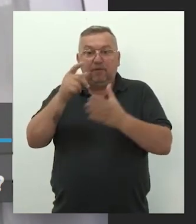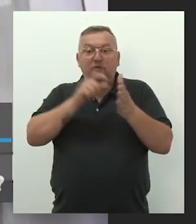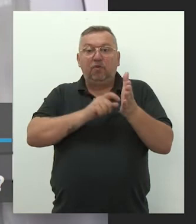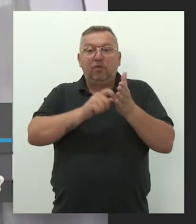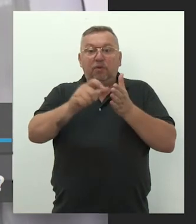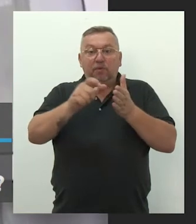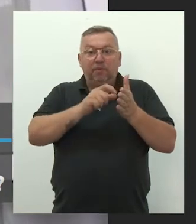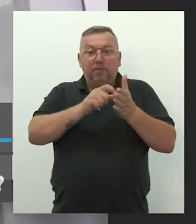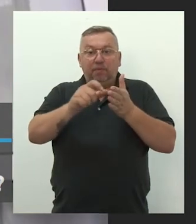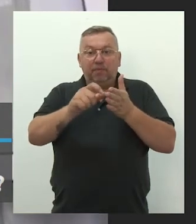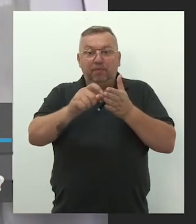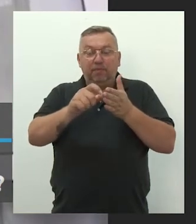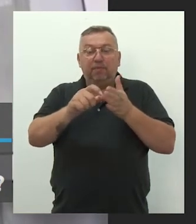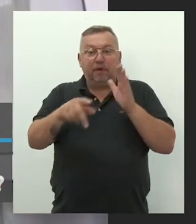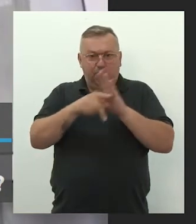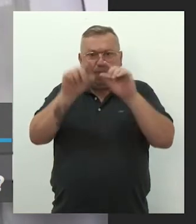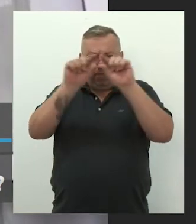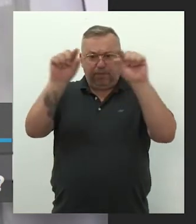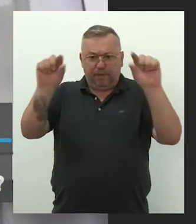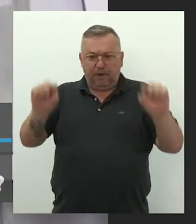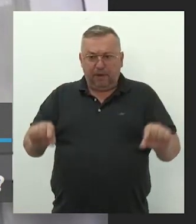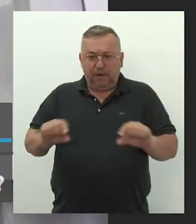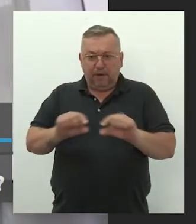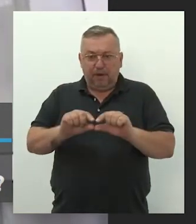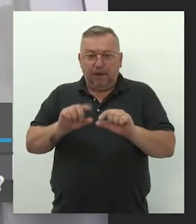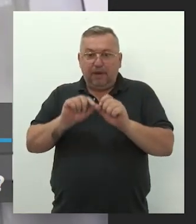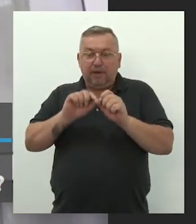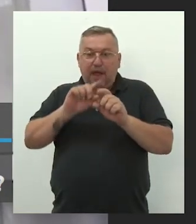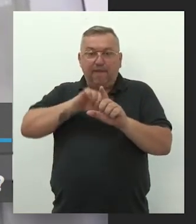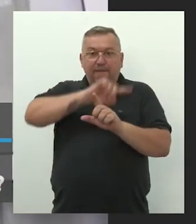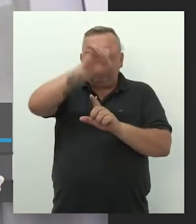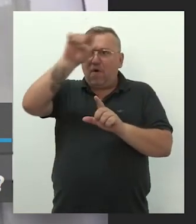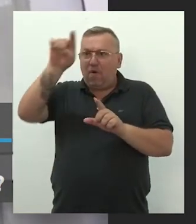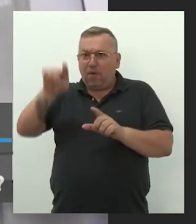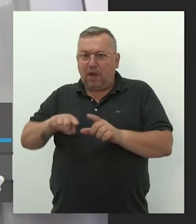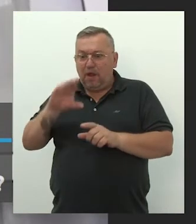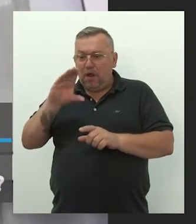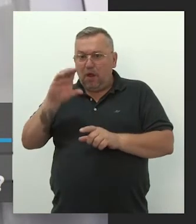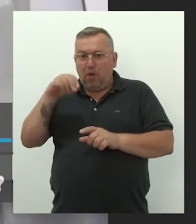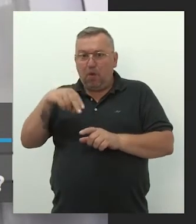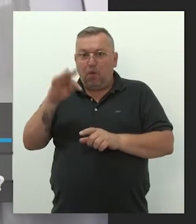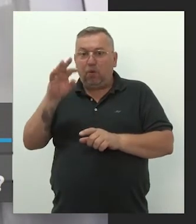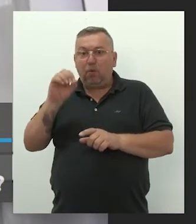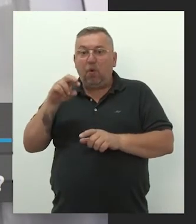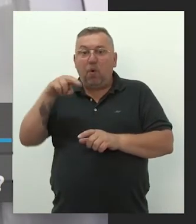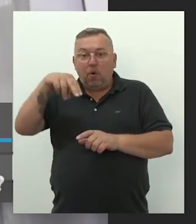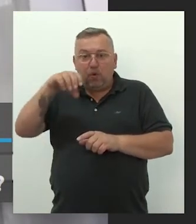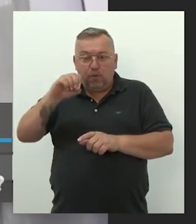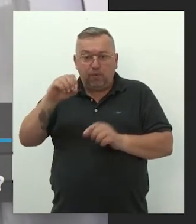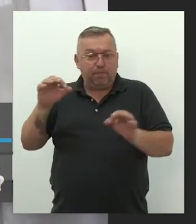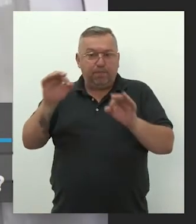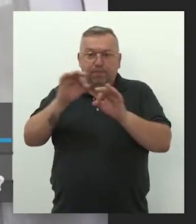conceito, que é o perímetro, por exemplo, que contorna as figuras, contorna completamente,